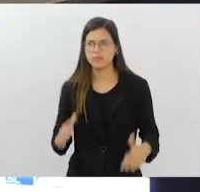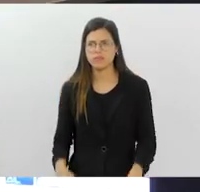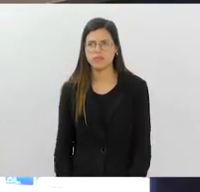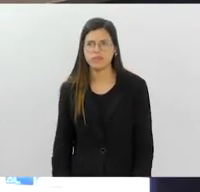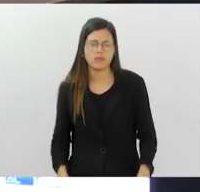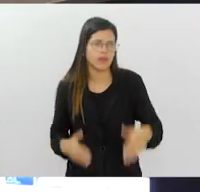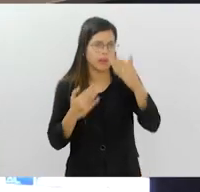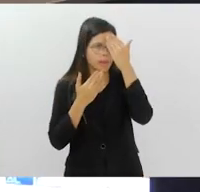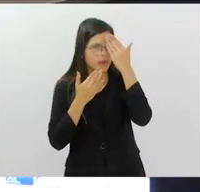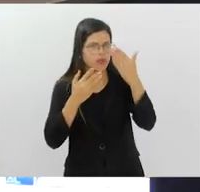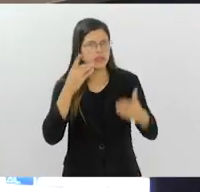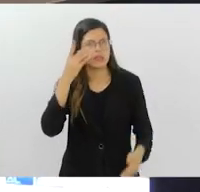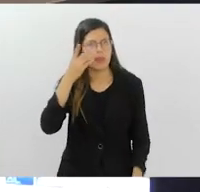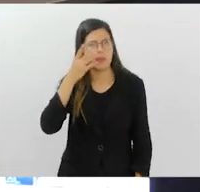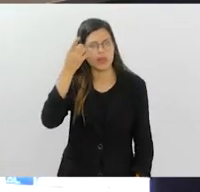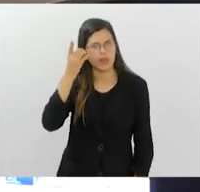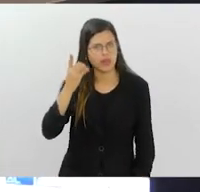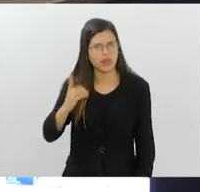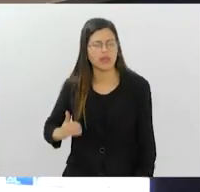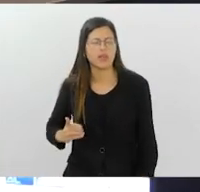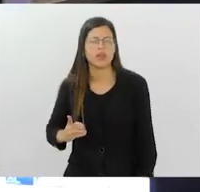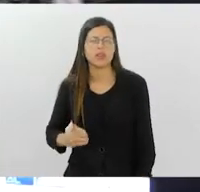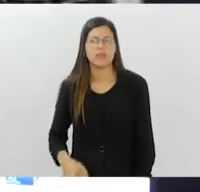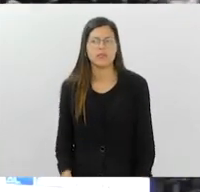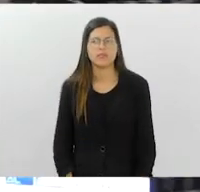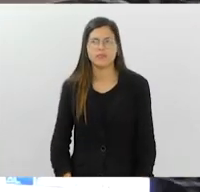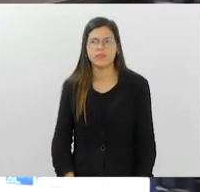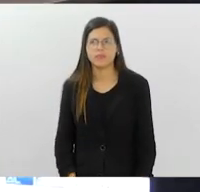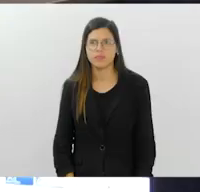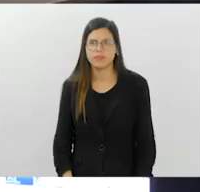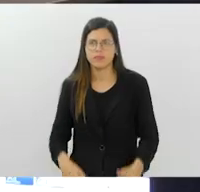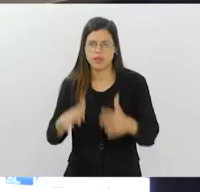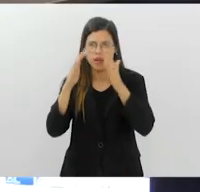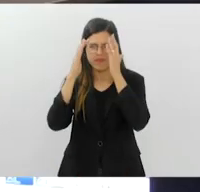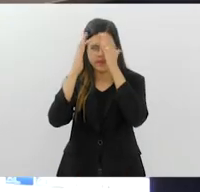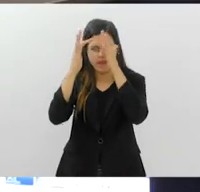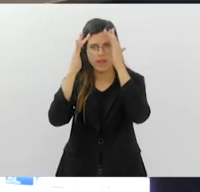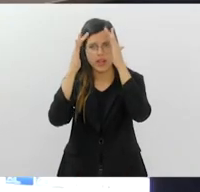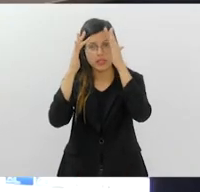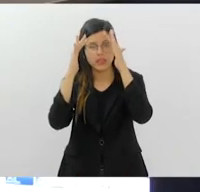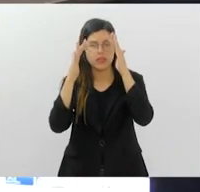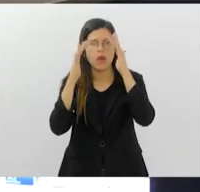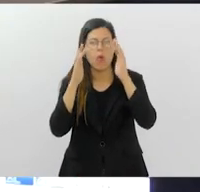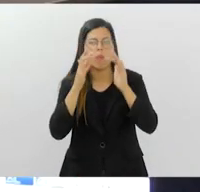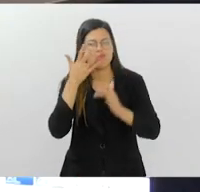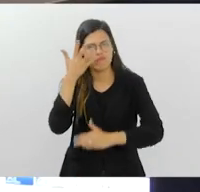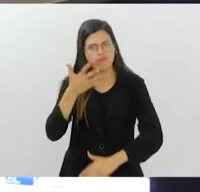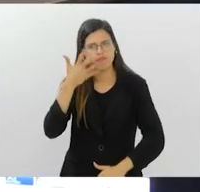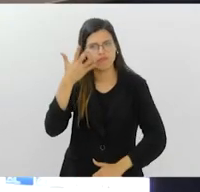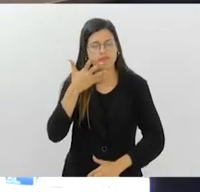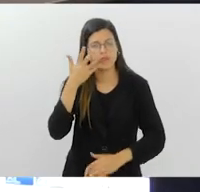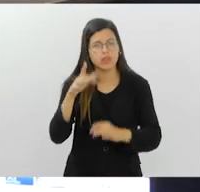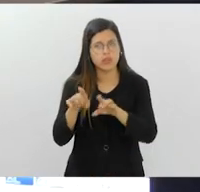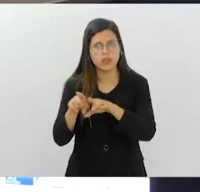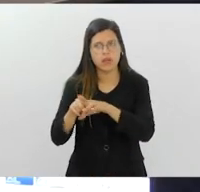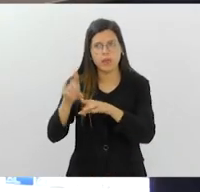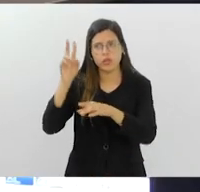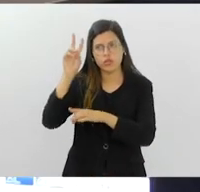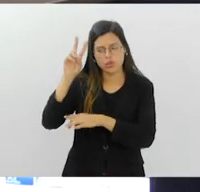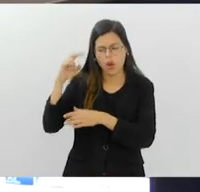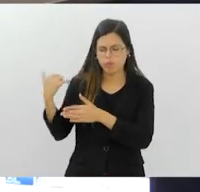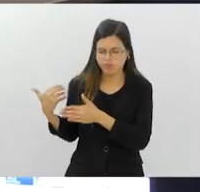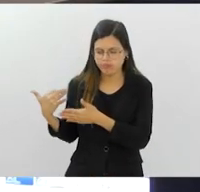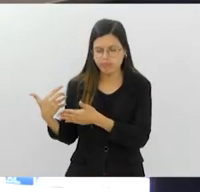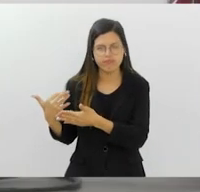Obrigado deputada Dani Monteiro pela reflexão pela pelas palavras e pelo histório que você tem de atuar